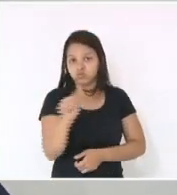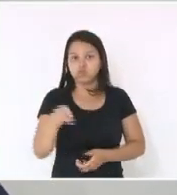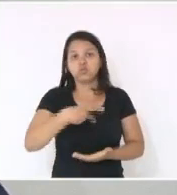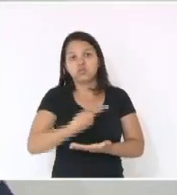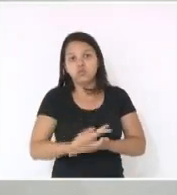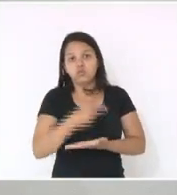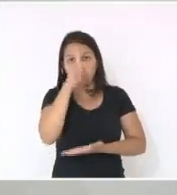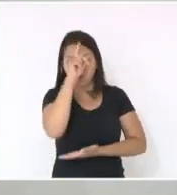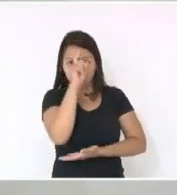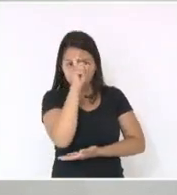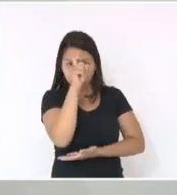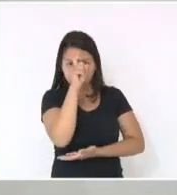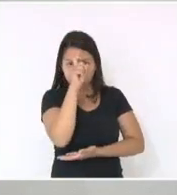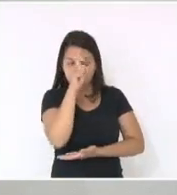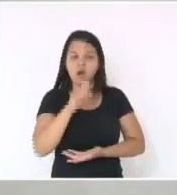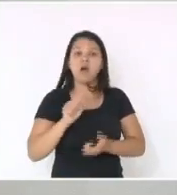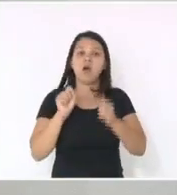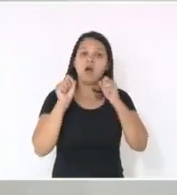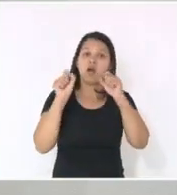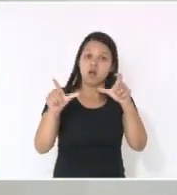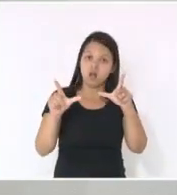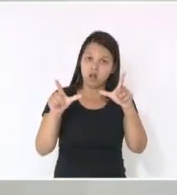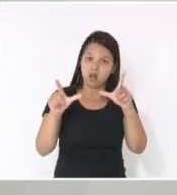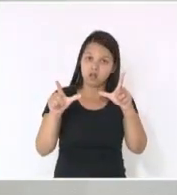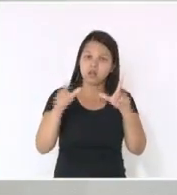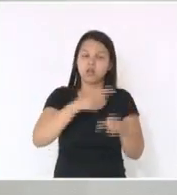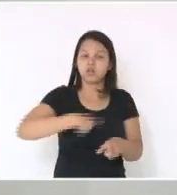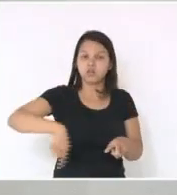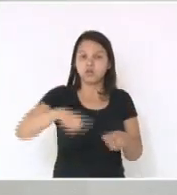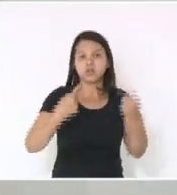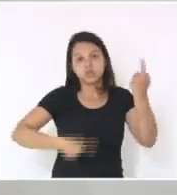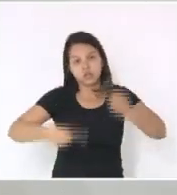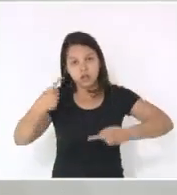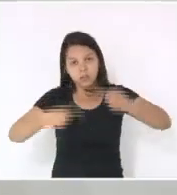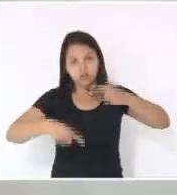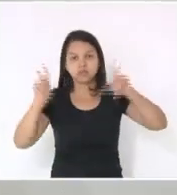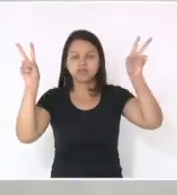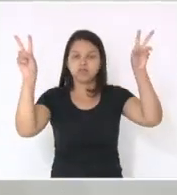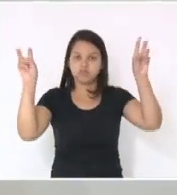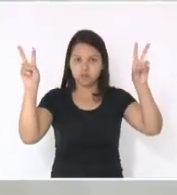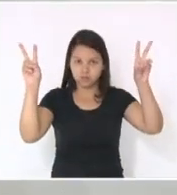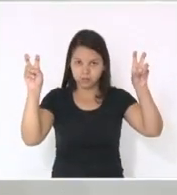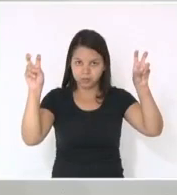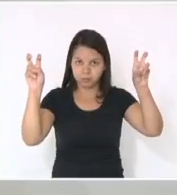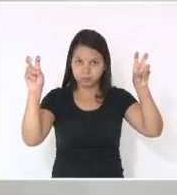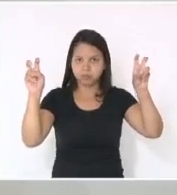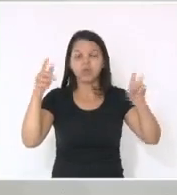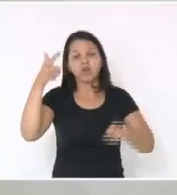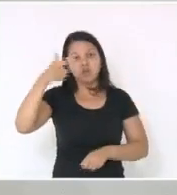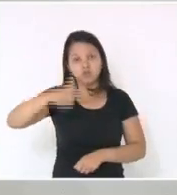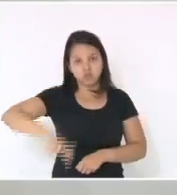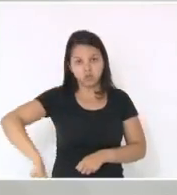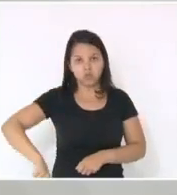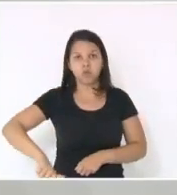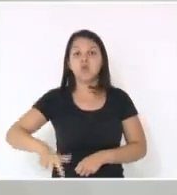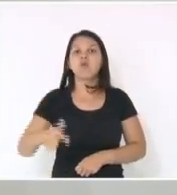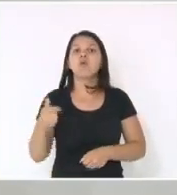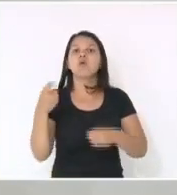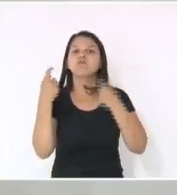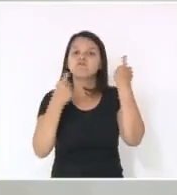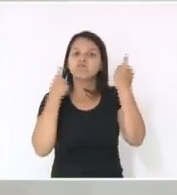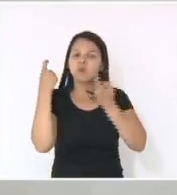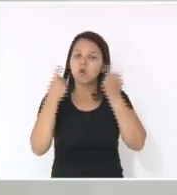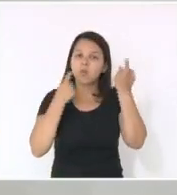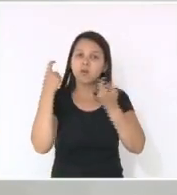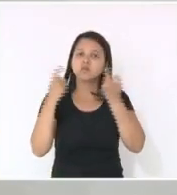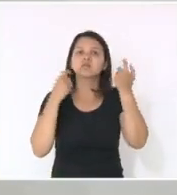um alerta para que nós possamos, de fato, debater esse tema. Então, mais uma vez, deixamos a nossa preocupação